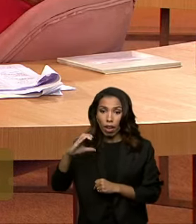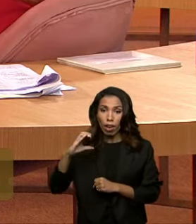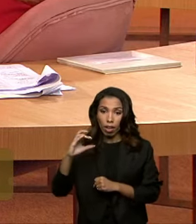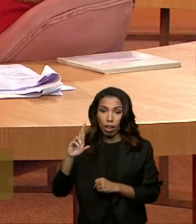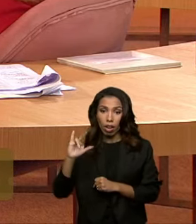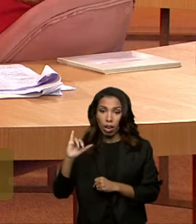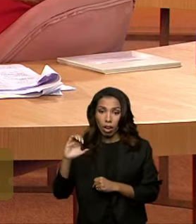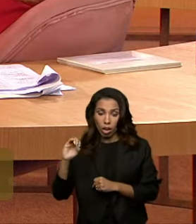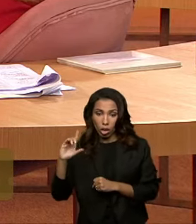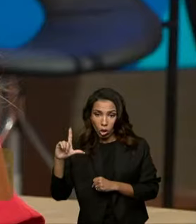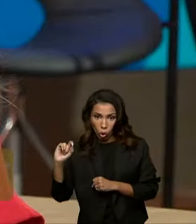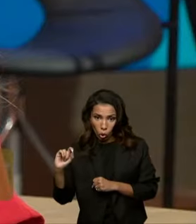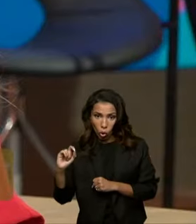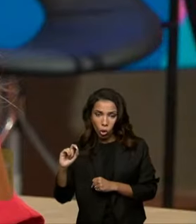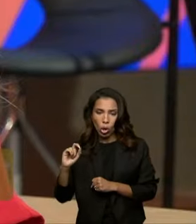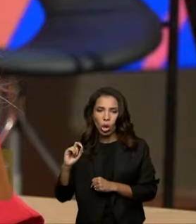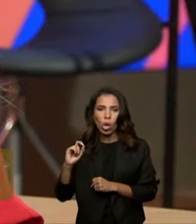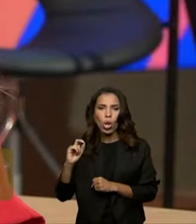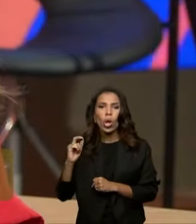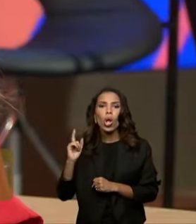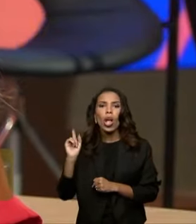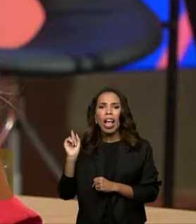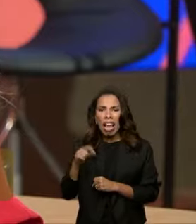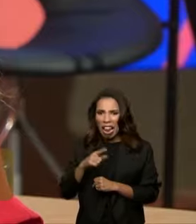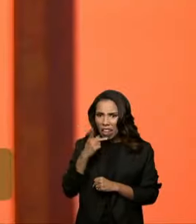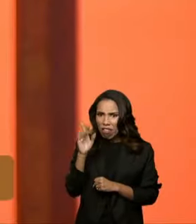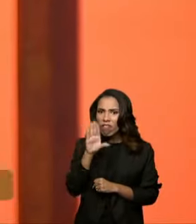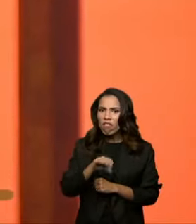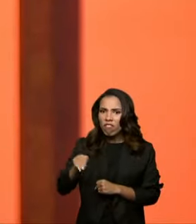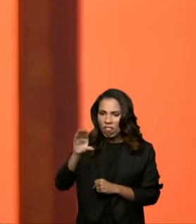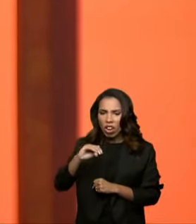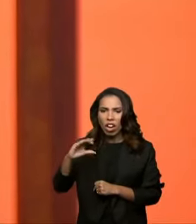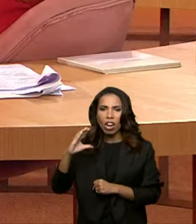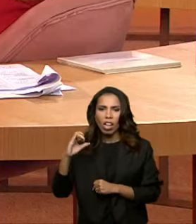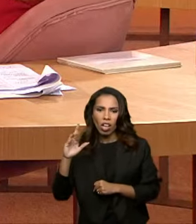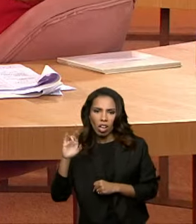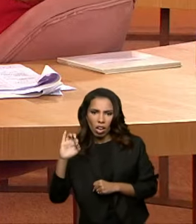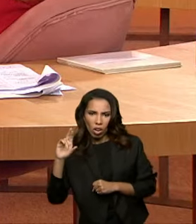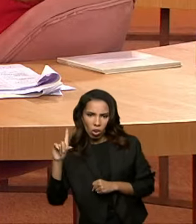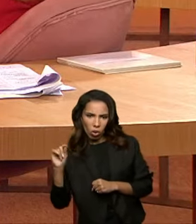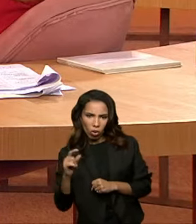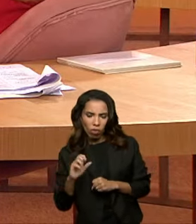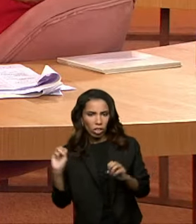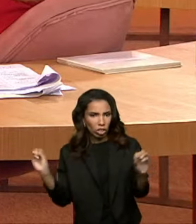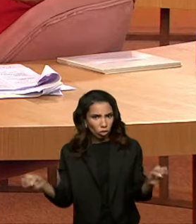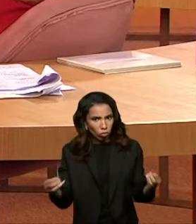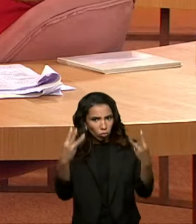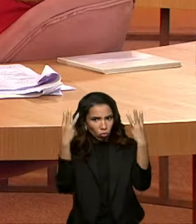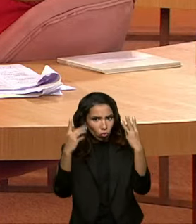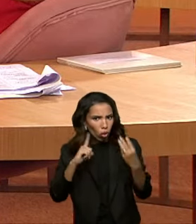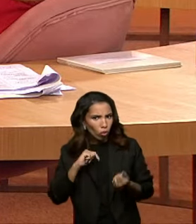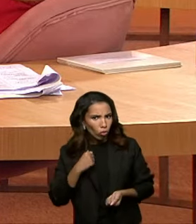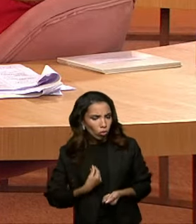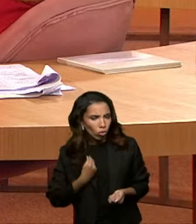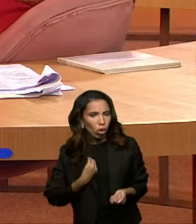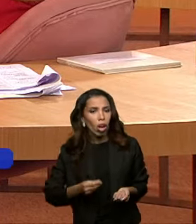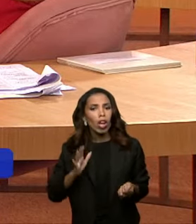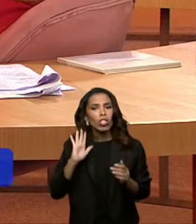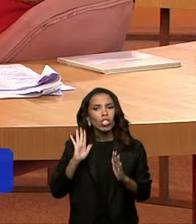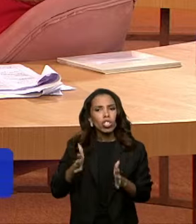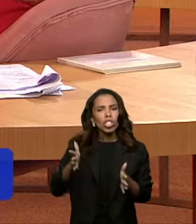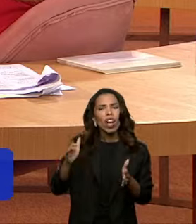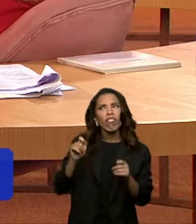barato! Minha terra, minha cretcheu. Acho tão lindo. Pô, vai ter um show com essa influência aí? Olha, eu já fiz algumas coisas lá,